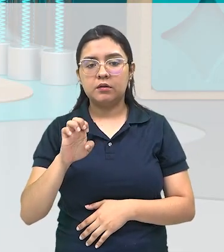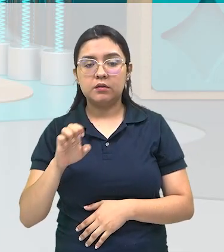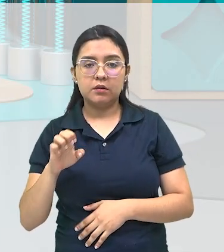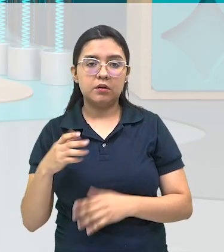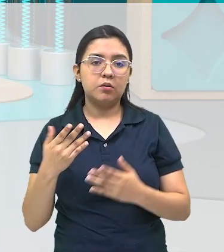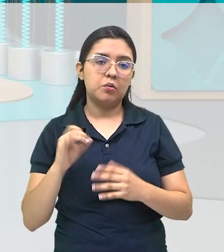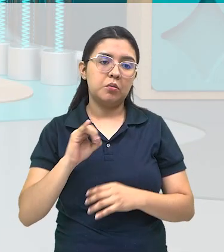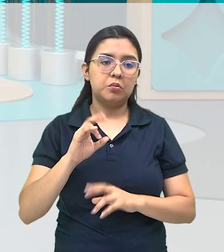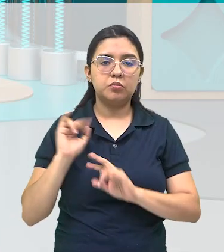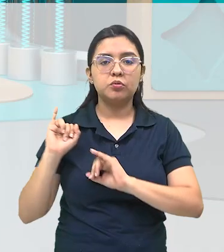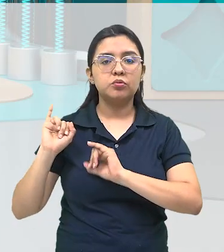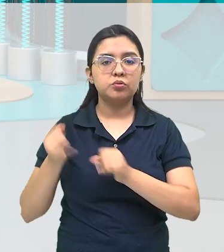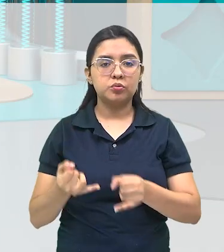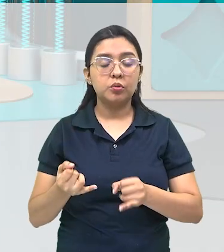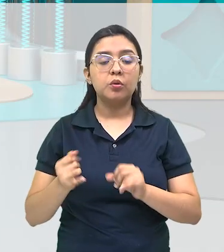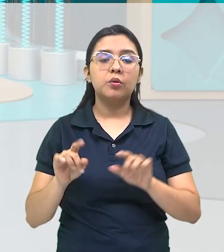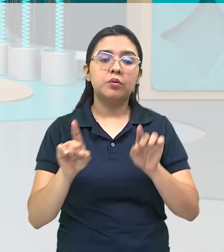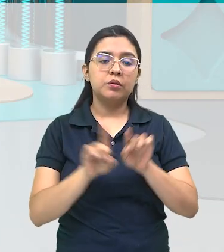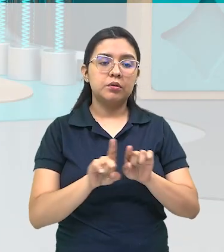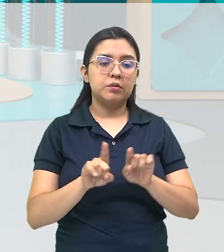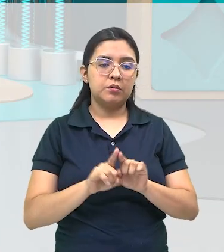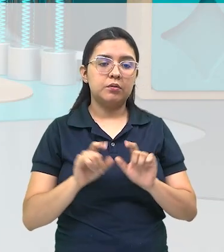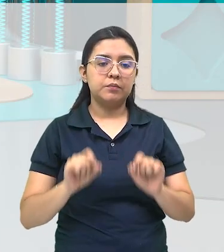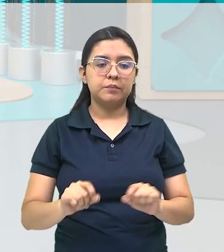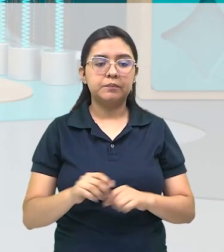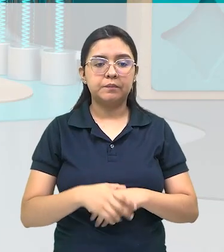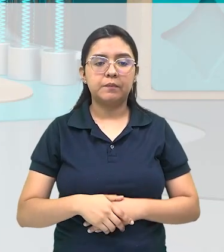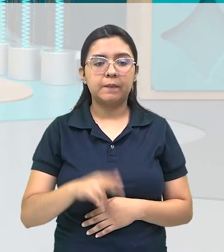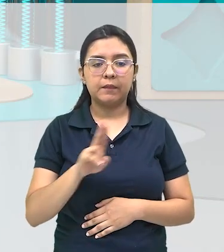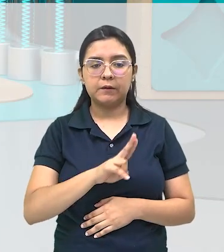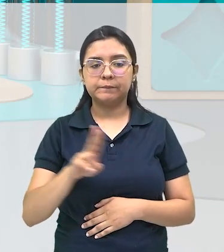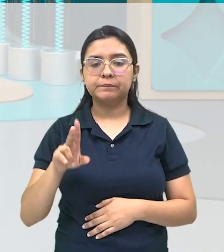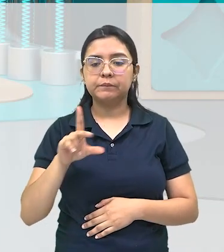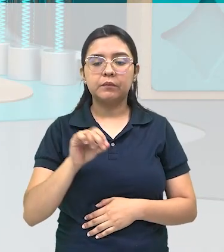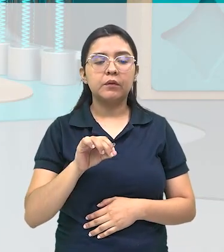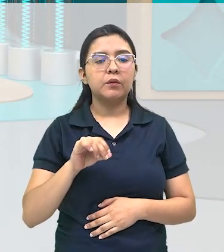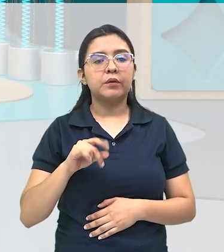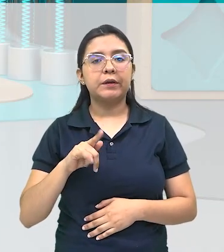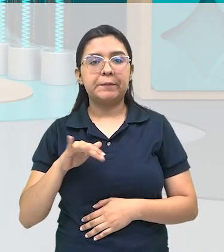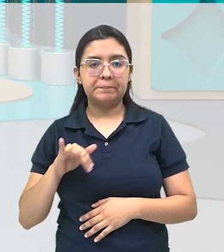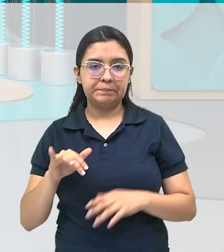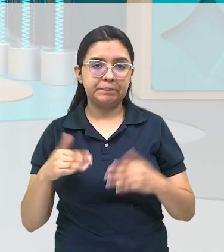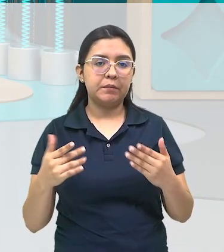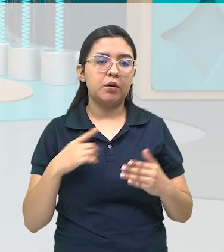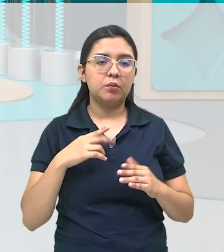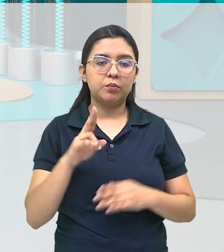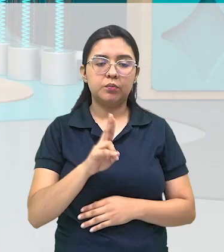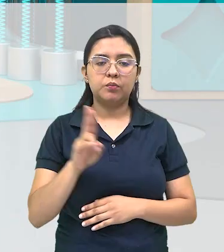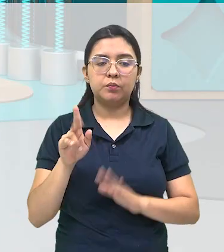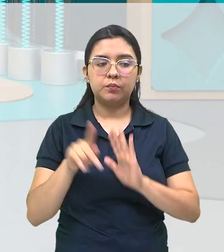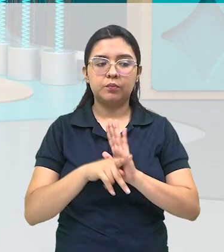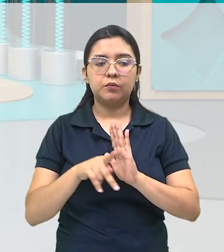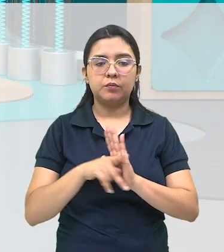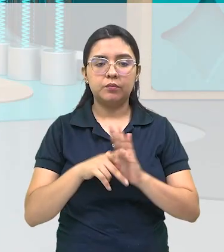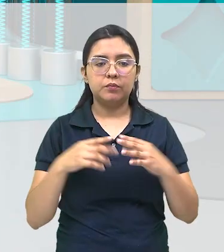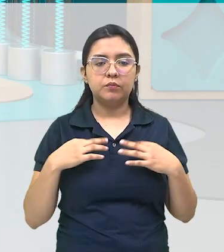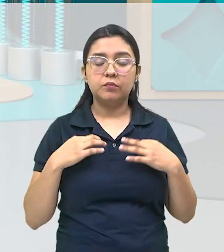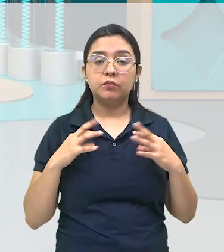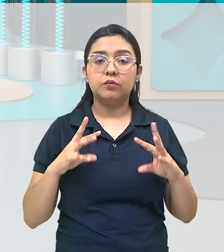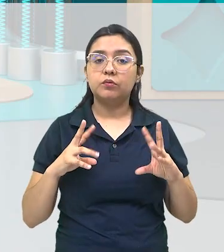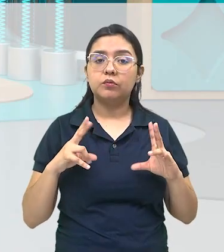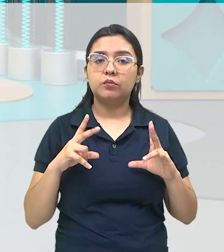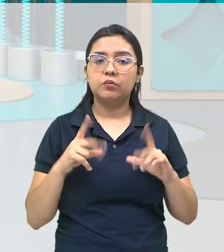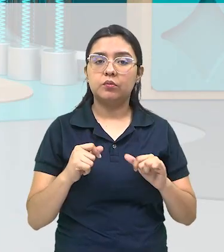toda branca, certo? Que é chamada de dogi. Então, dogi é o nome dessa vestimenta. Na verdade, é o nome de todas